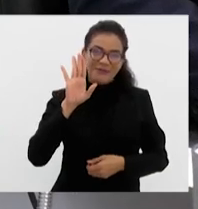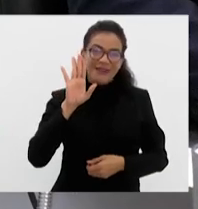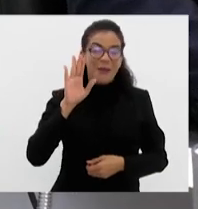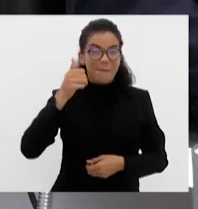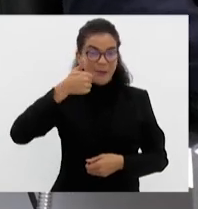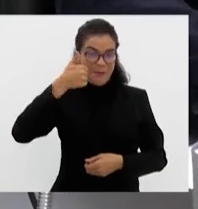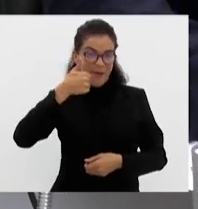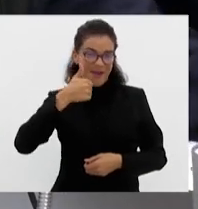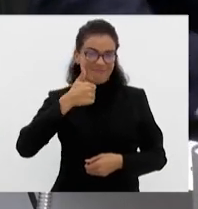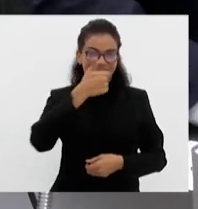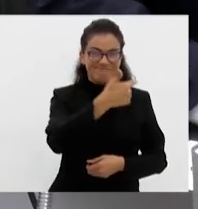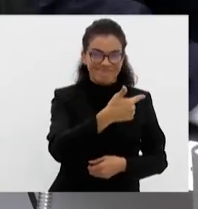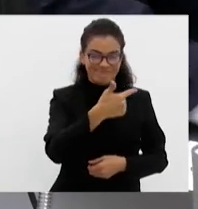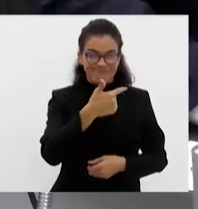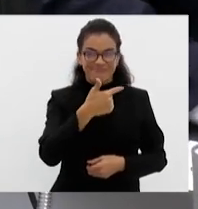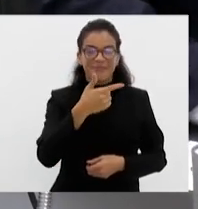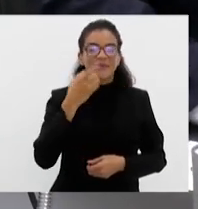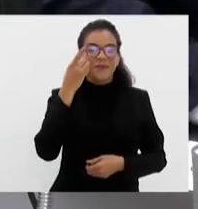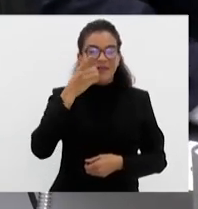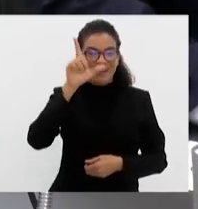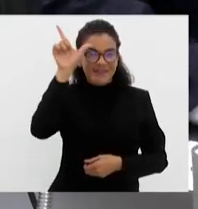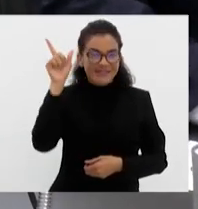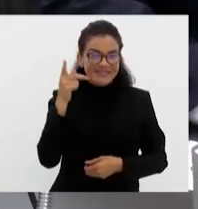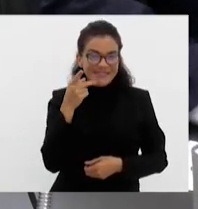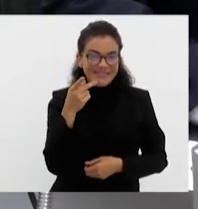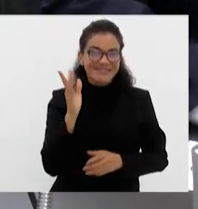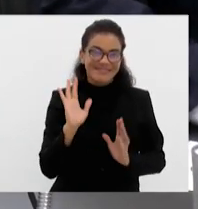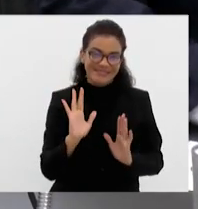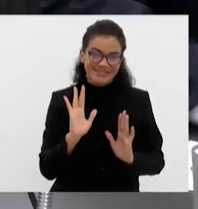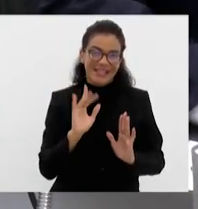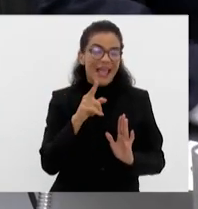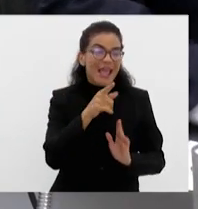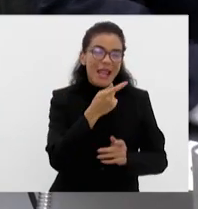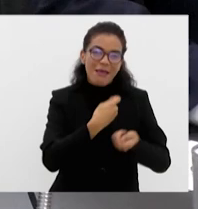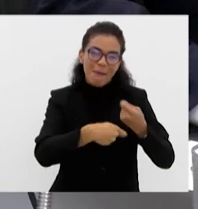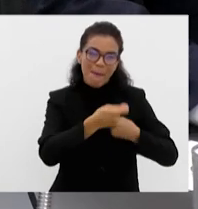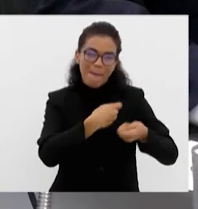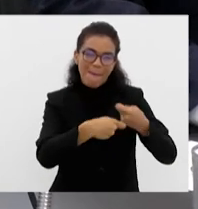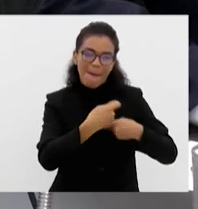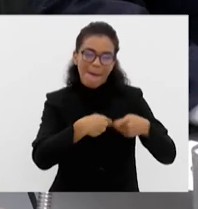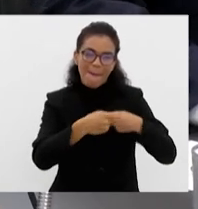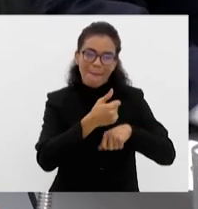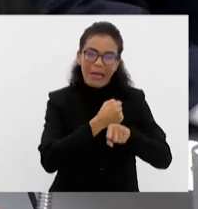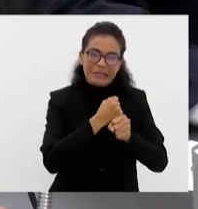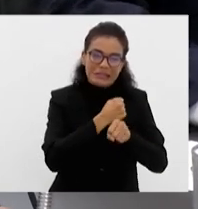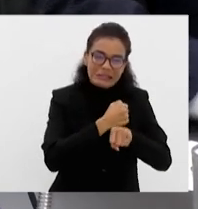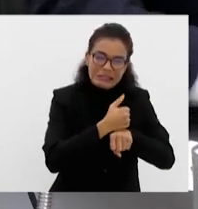se manifestar. Deputado Luiz Paulo, como um keynesiano clássico, economista que